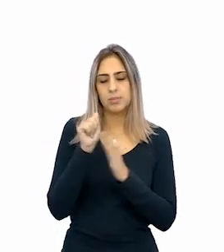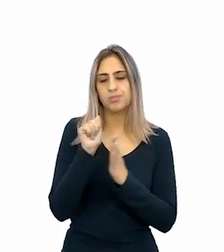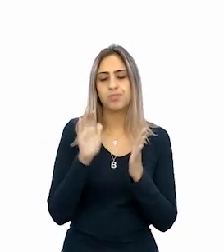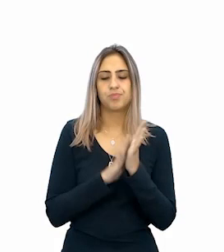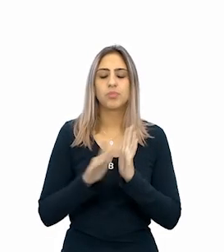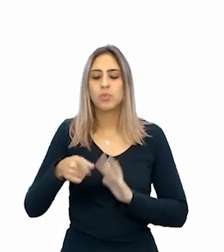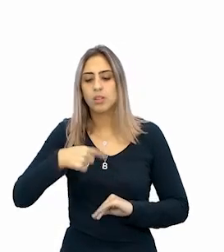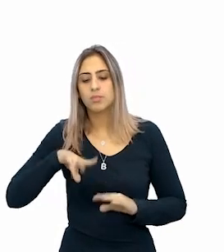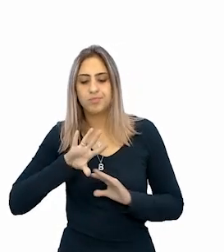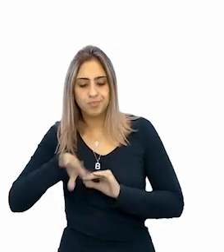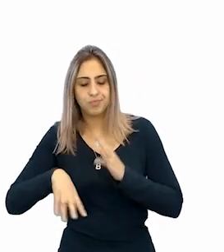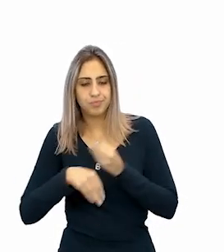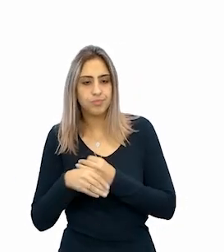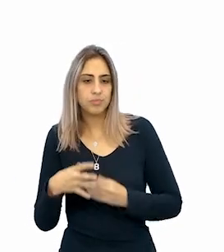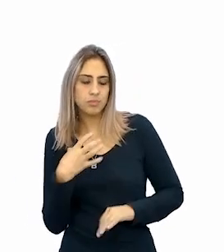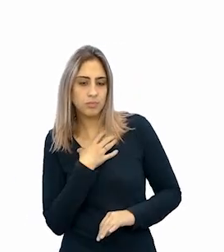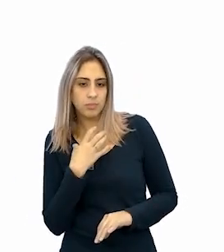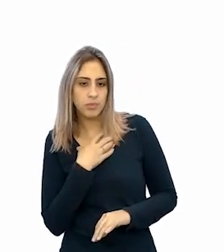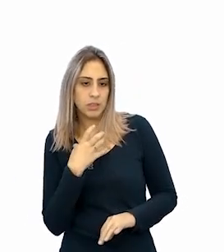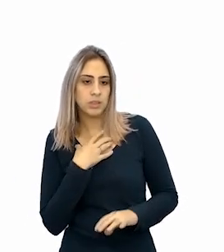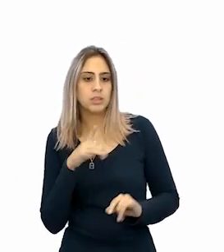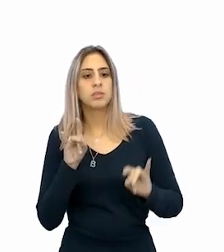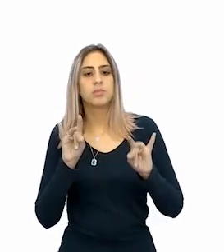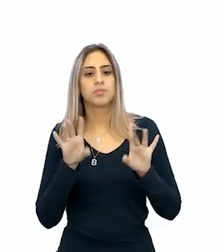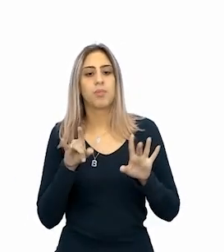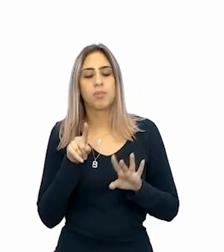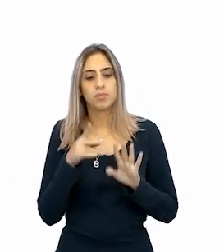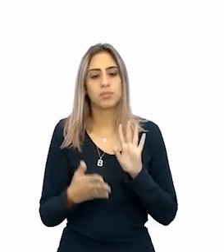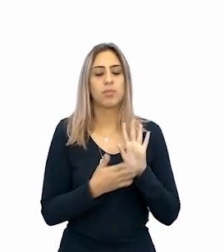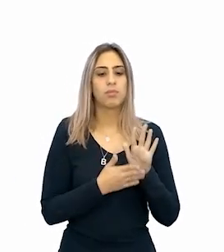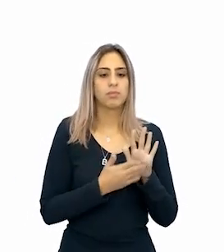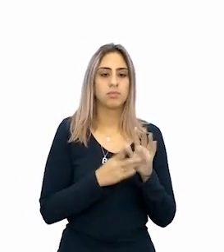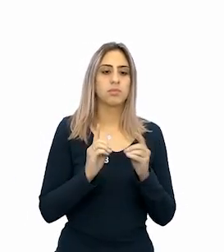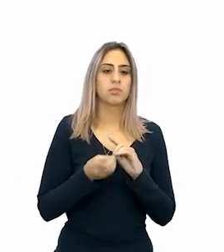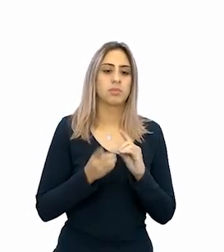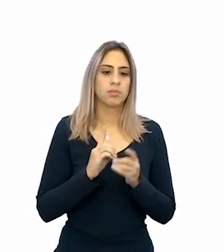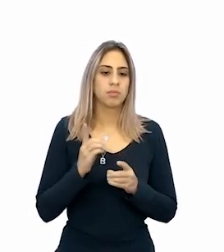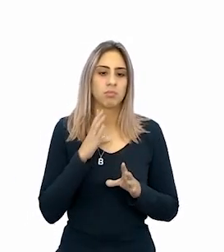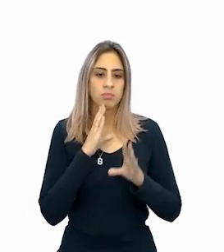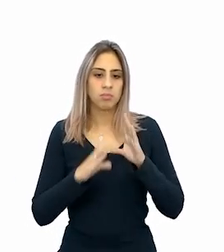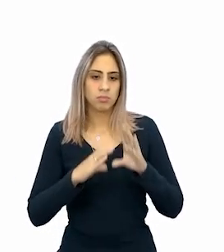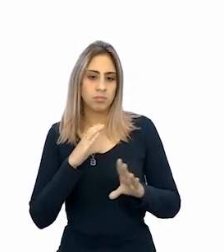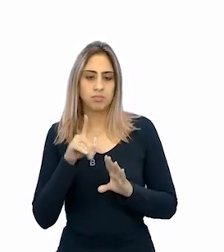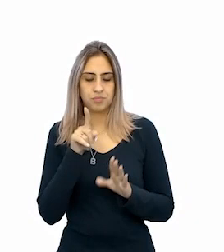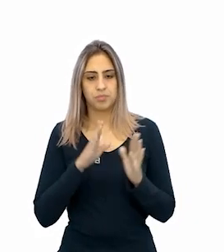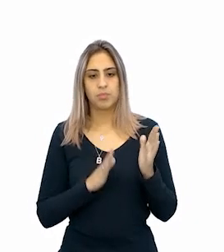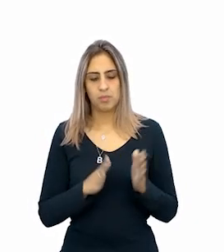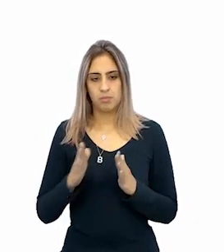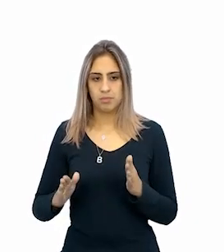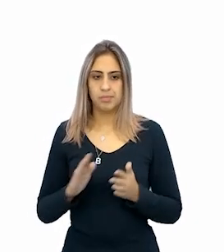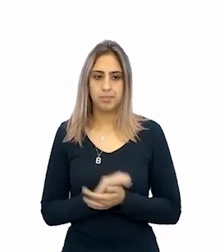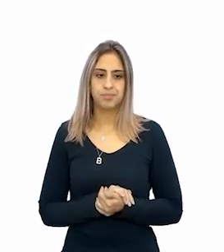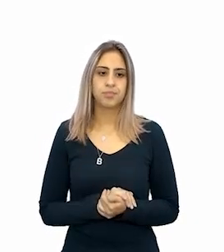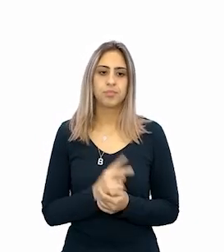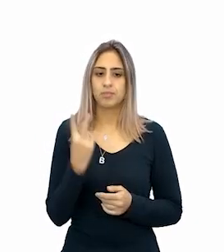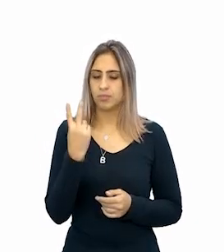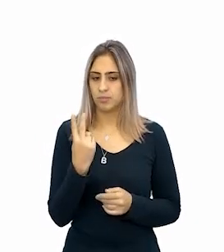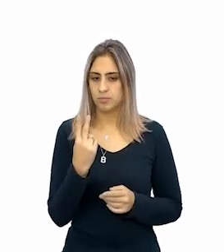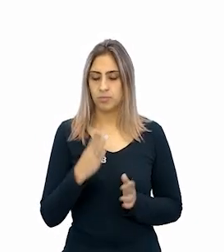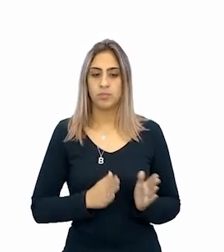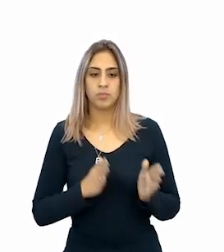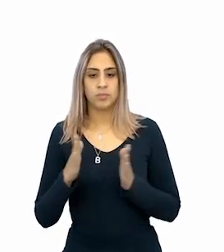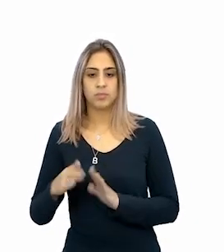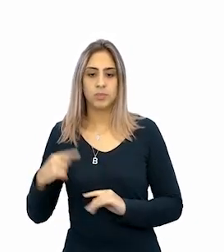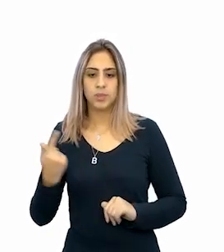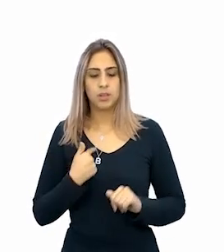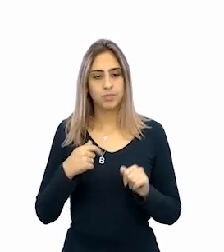atividades que as compõem, de modo a explicitar os propósitos didático e comunicativo dessa sequência. No segundo momento,